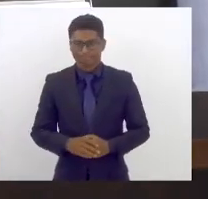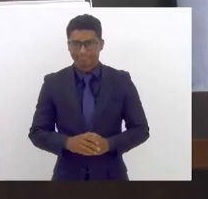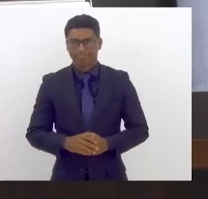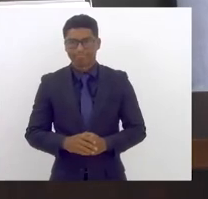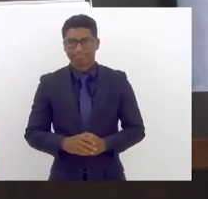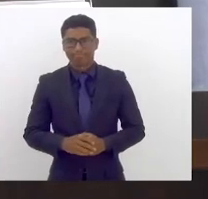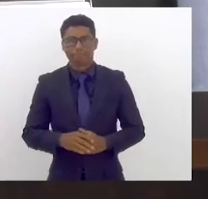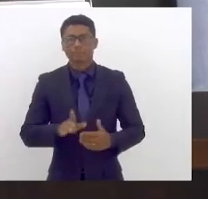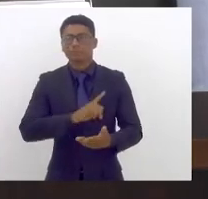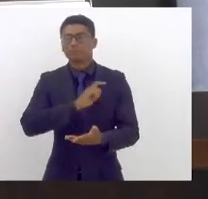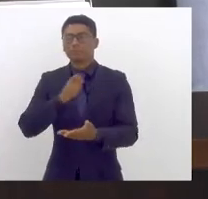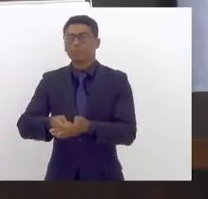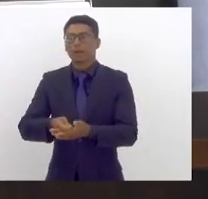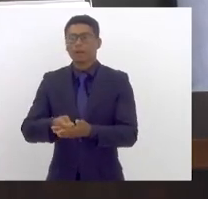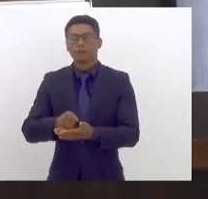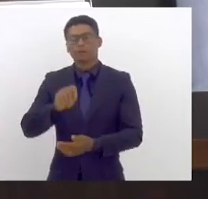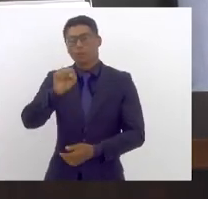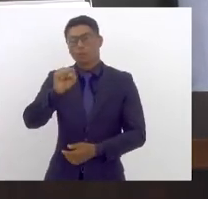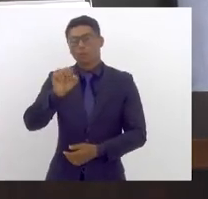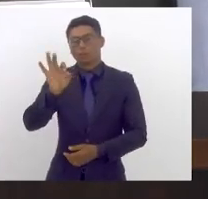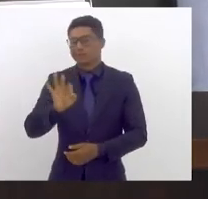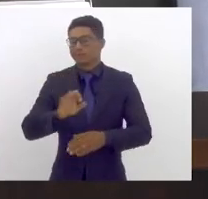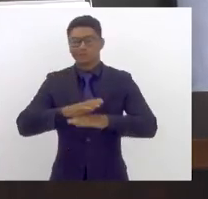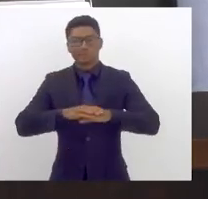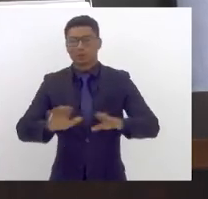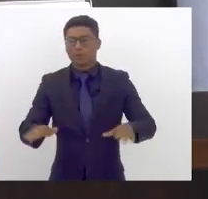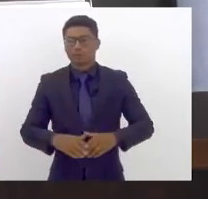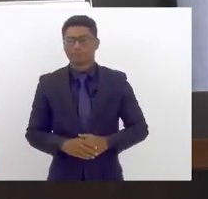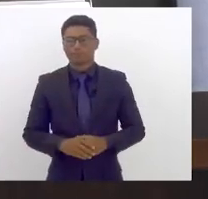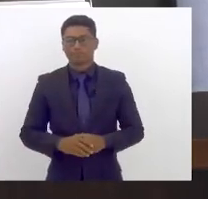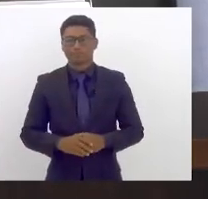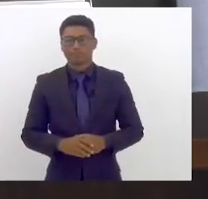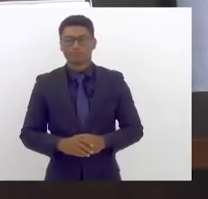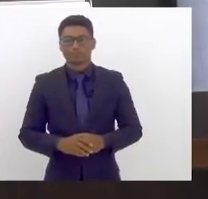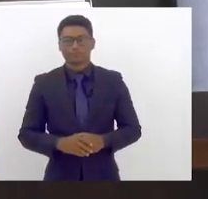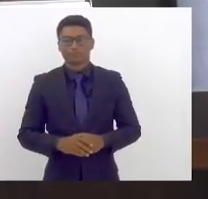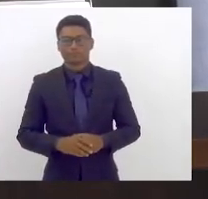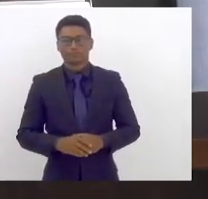8%. então eu posso É